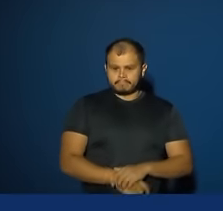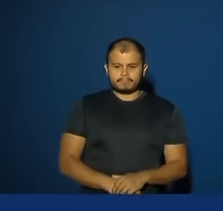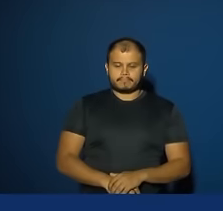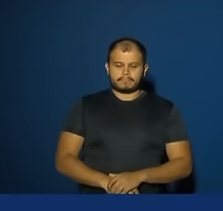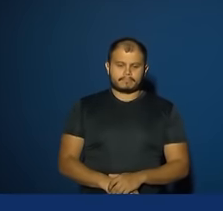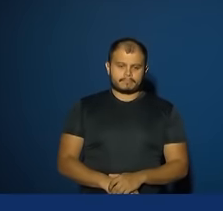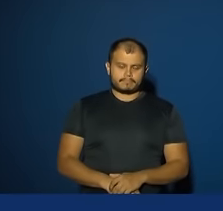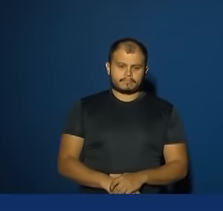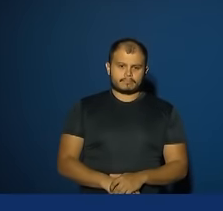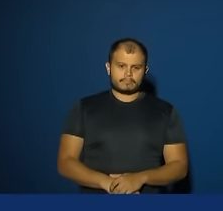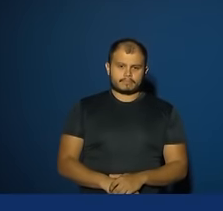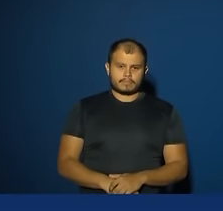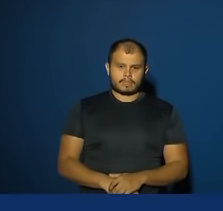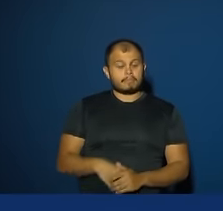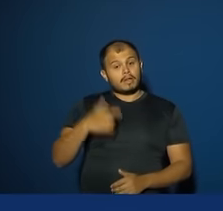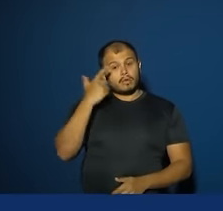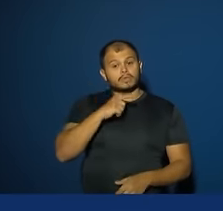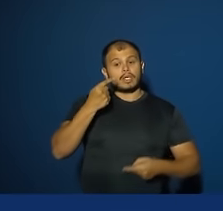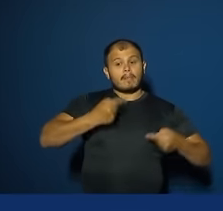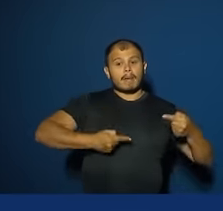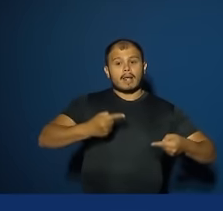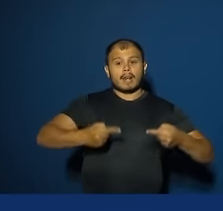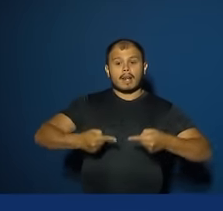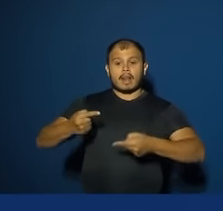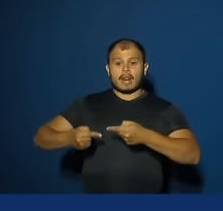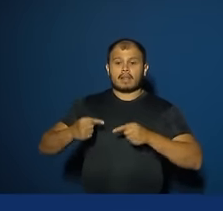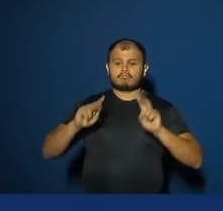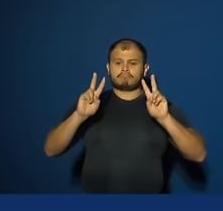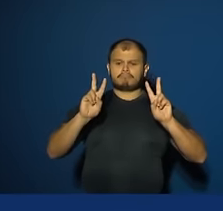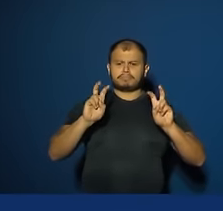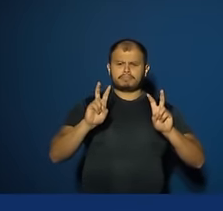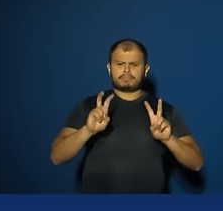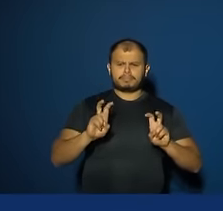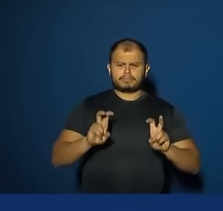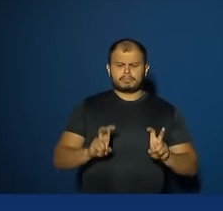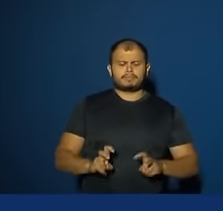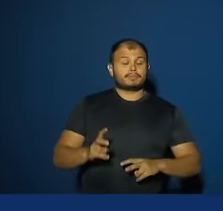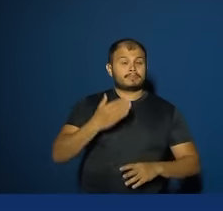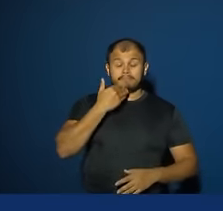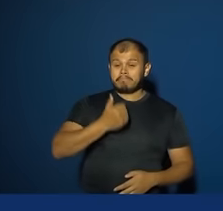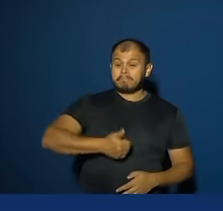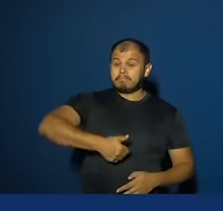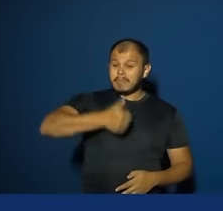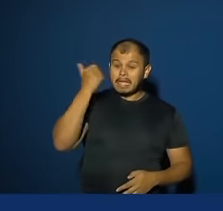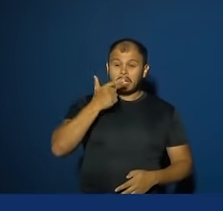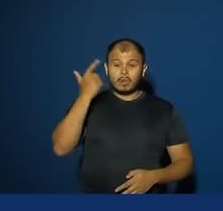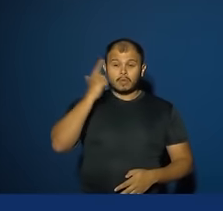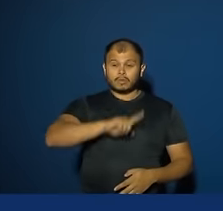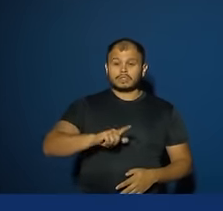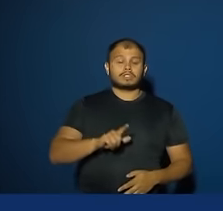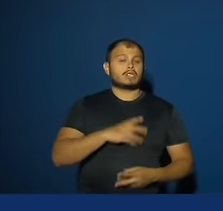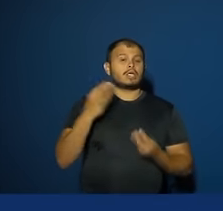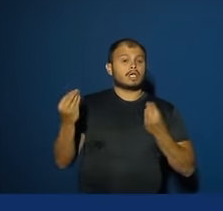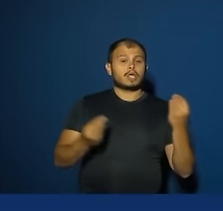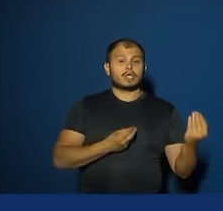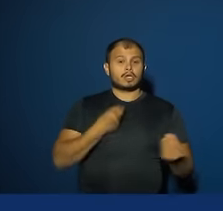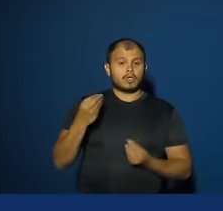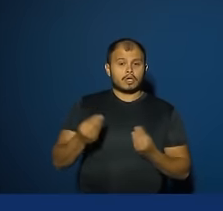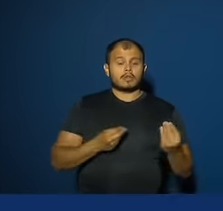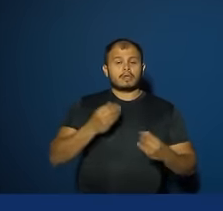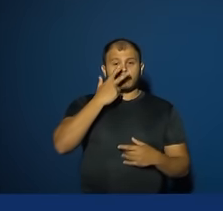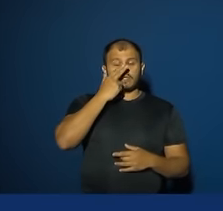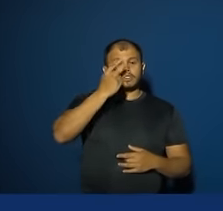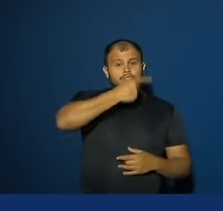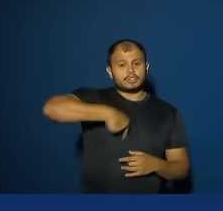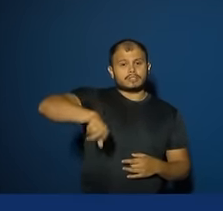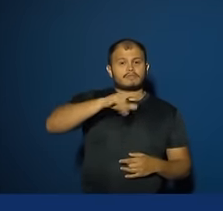e acho que ninguém melhor para debater isso como as questões econômicas brasileiras globais geopolíticas que acho que